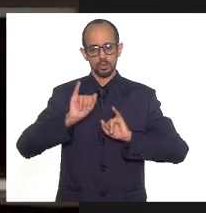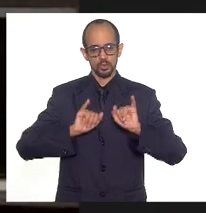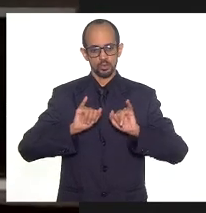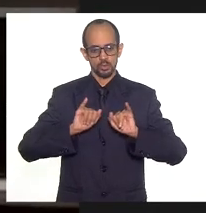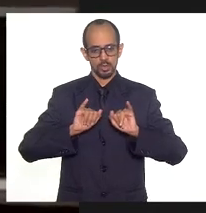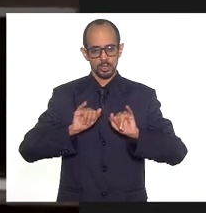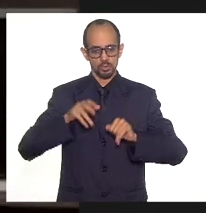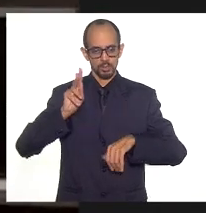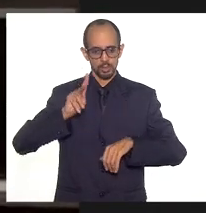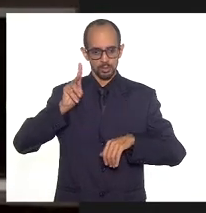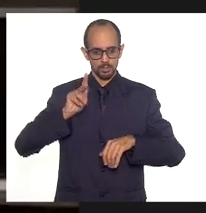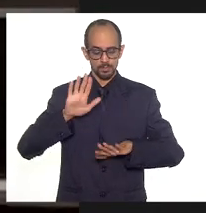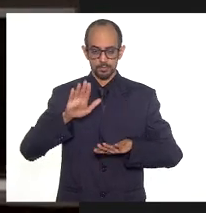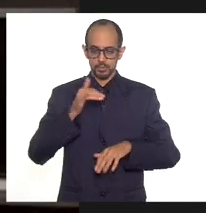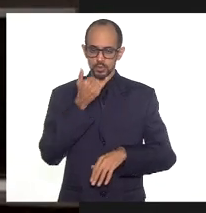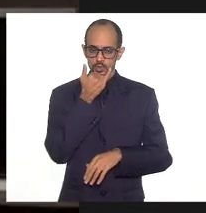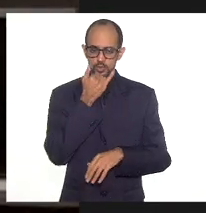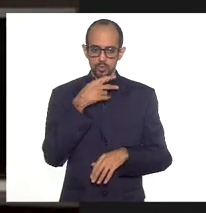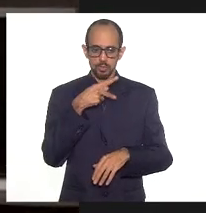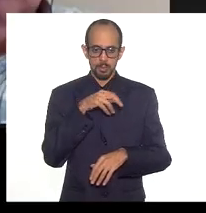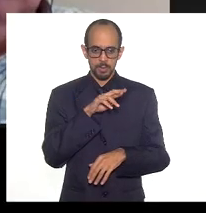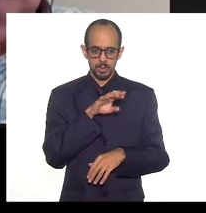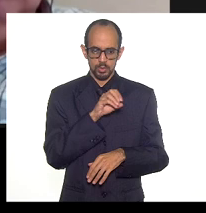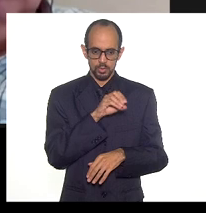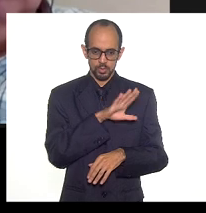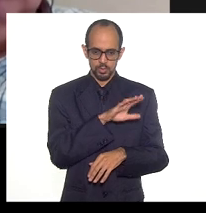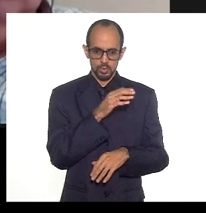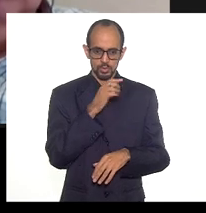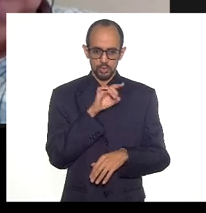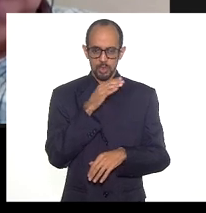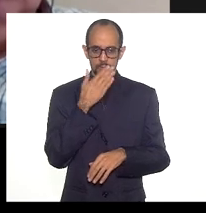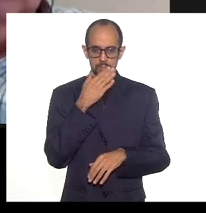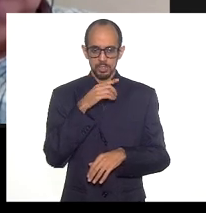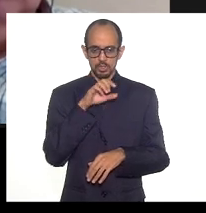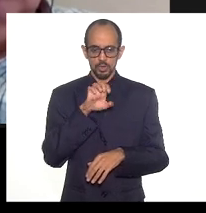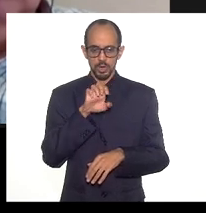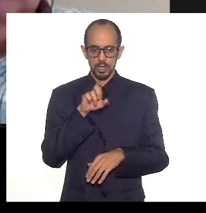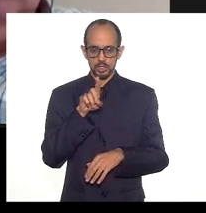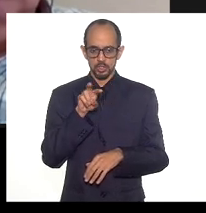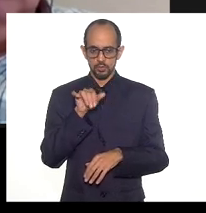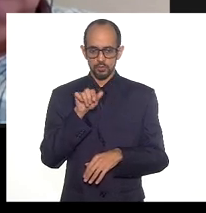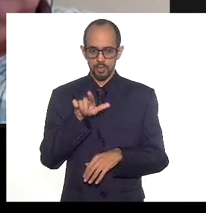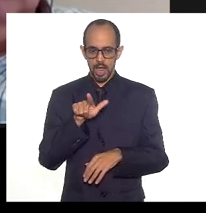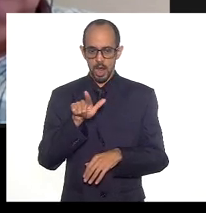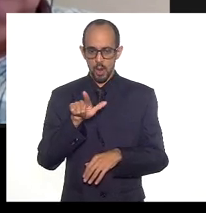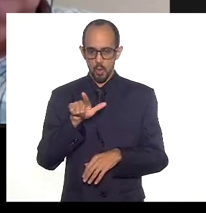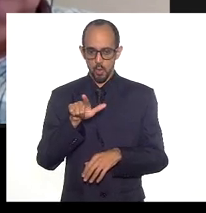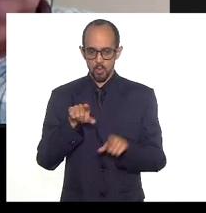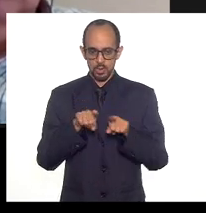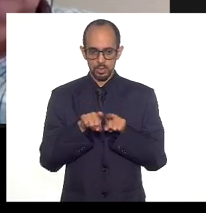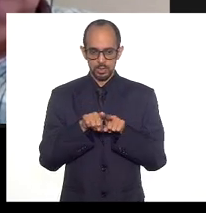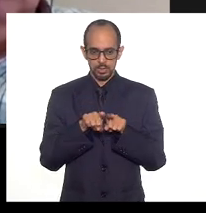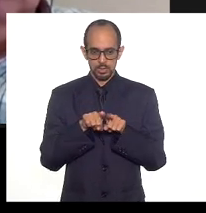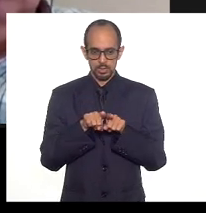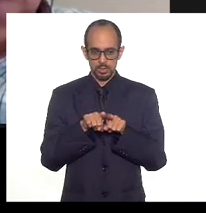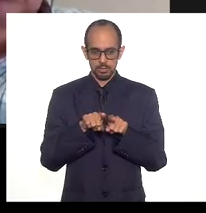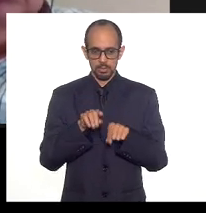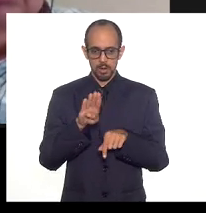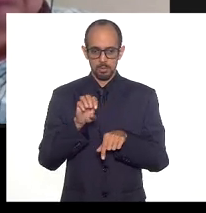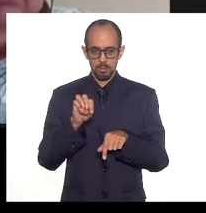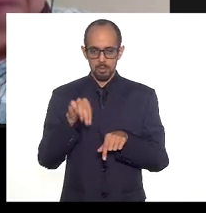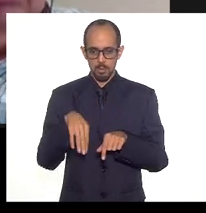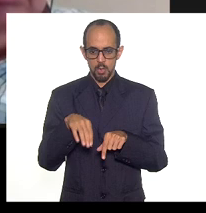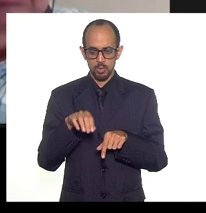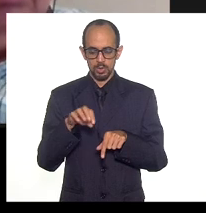um minutinho, para solicitar ao Edival e ao Bom Tempo, que estão com os microfones abertos,